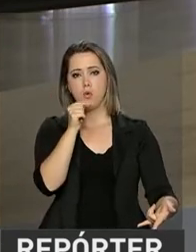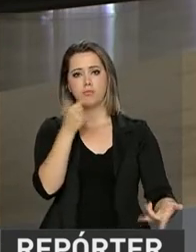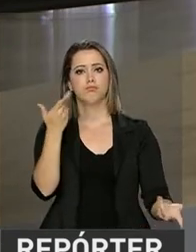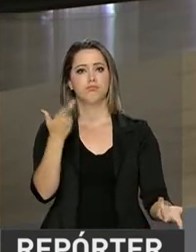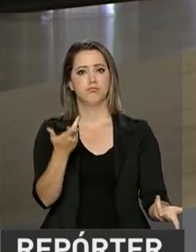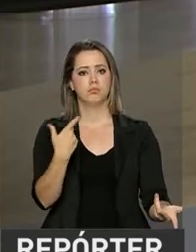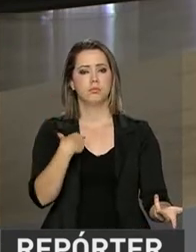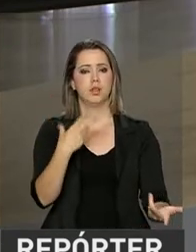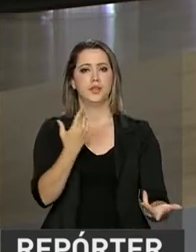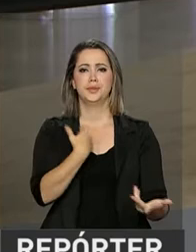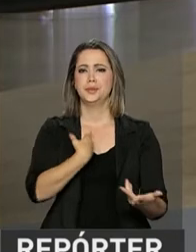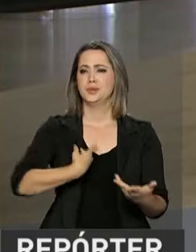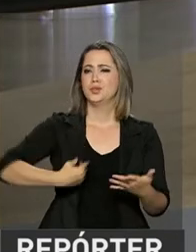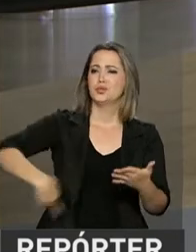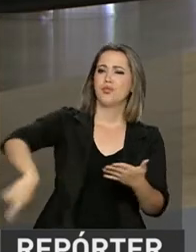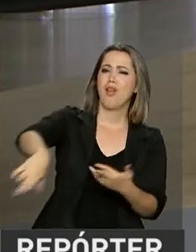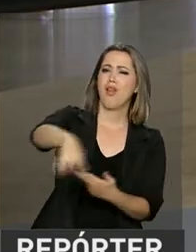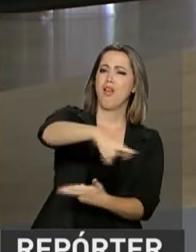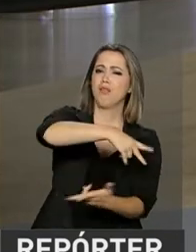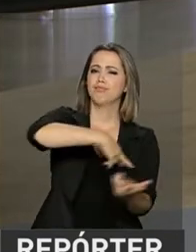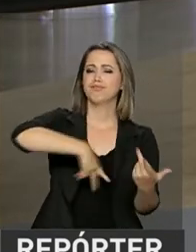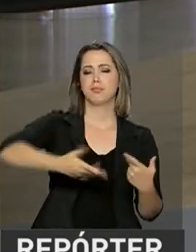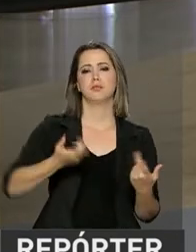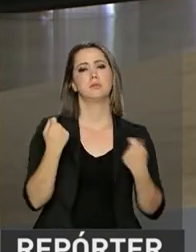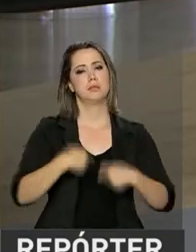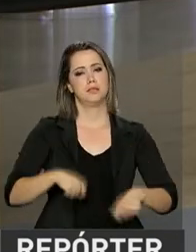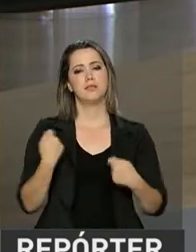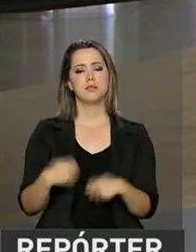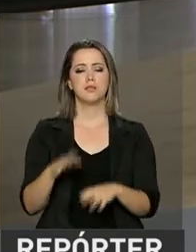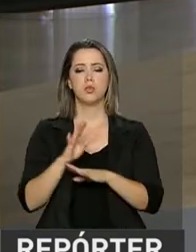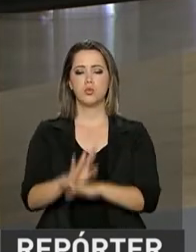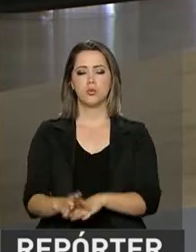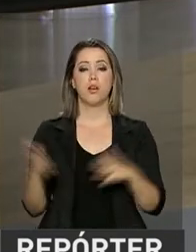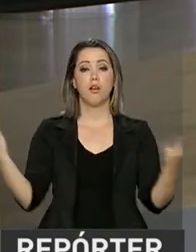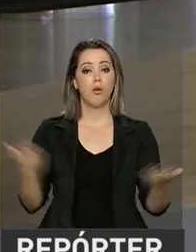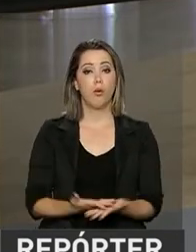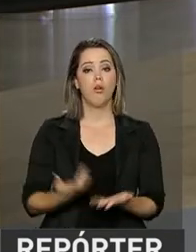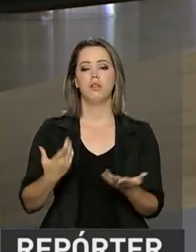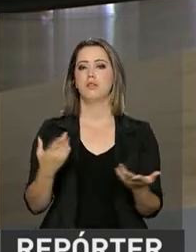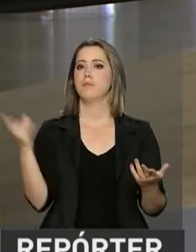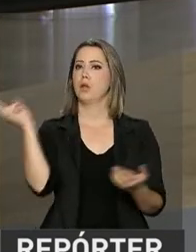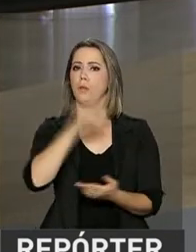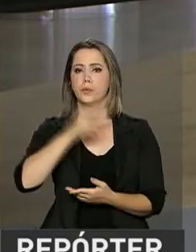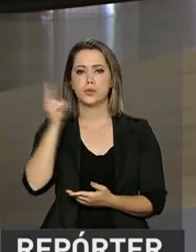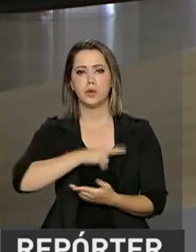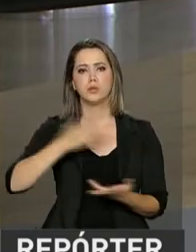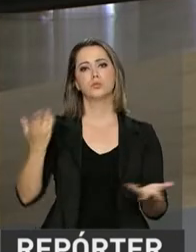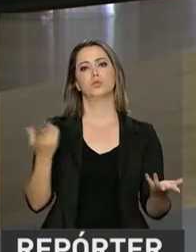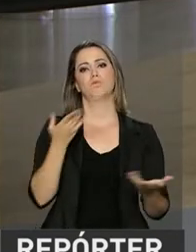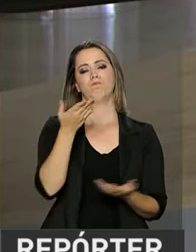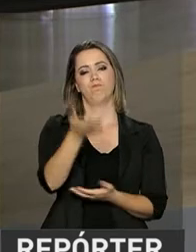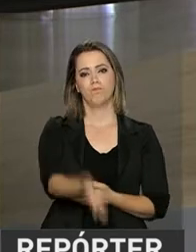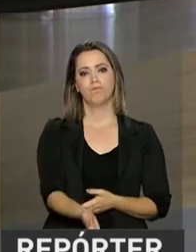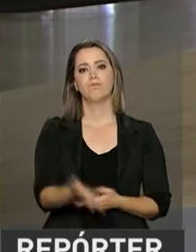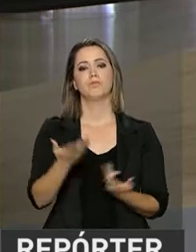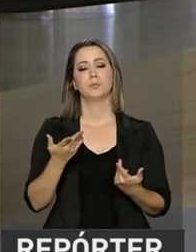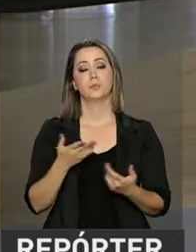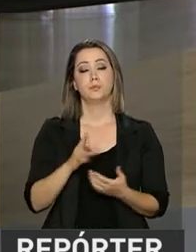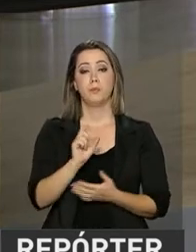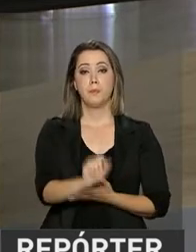ser ou seja uma série de ações utilizações para esses recursos com esse intuito de uma ajuda humanitária